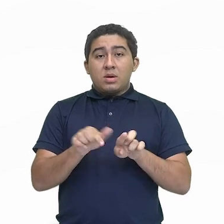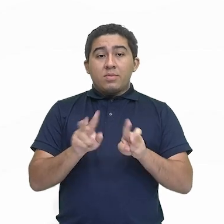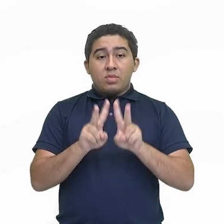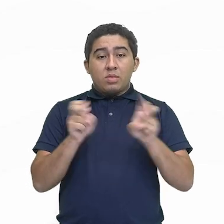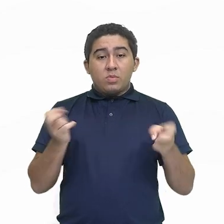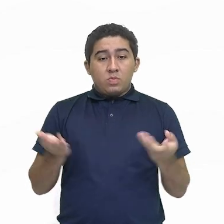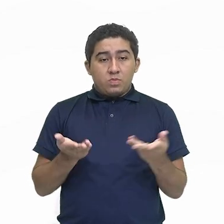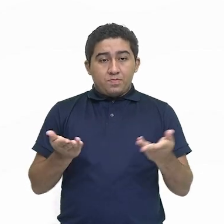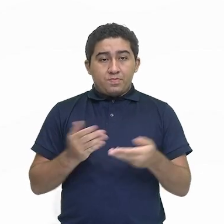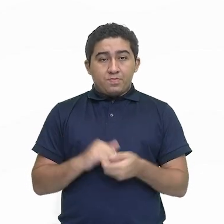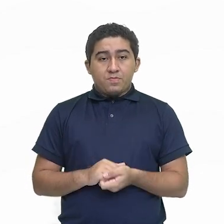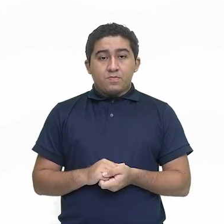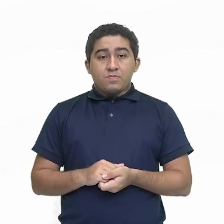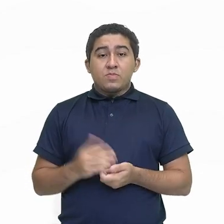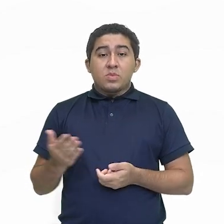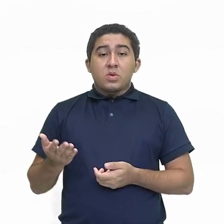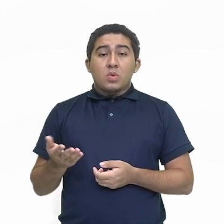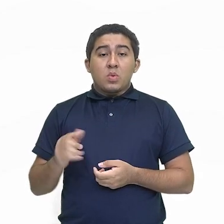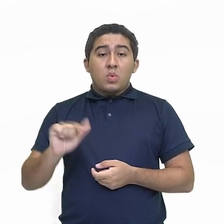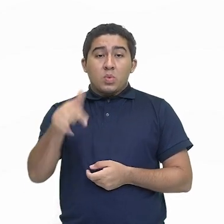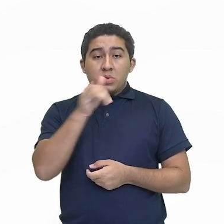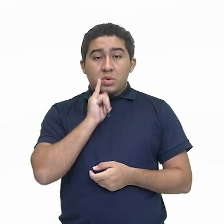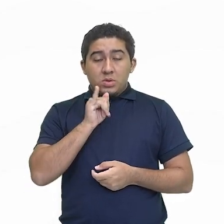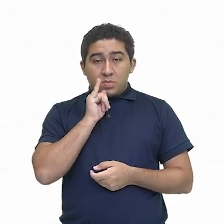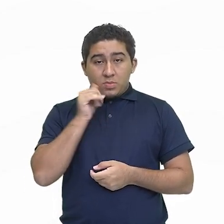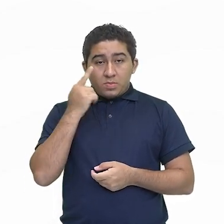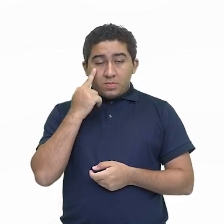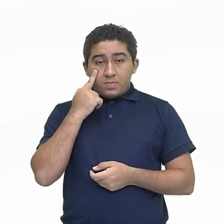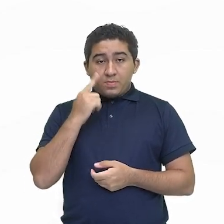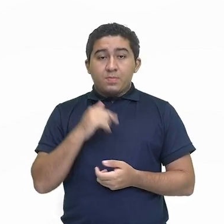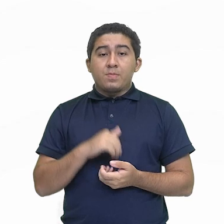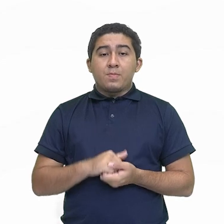bom? Bora ver um outro exemplo aí, ó. Acompanhe comigo, ó.